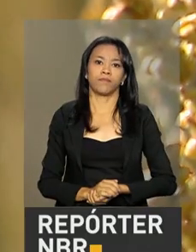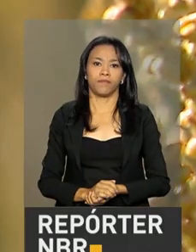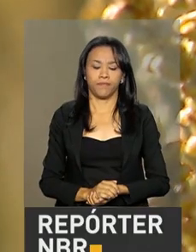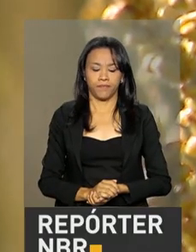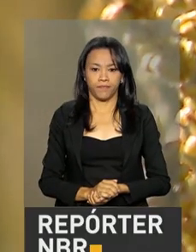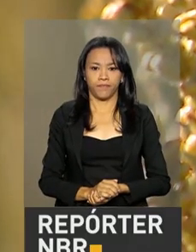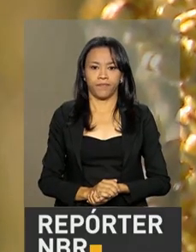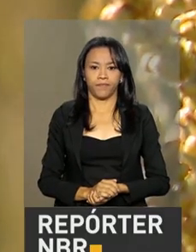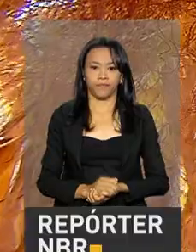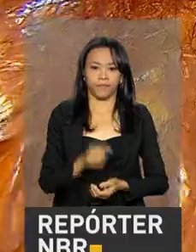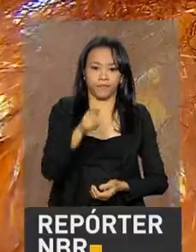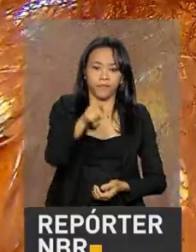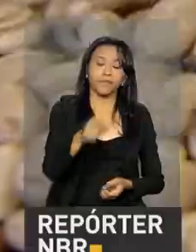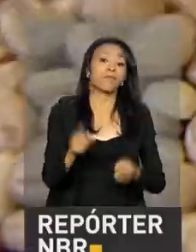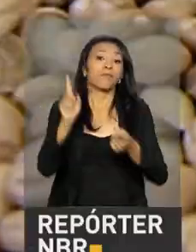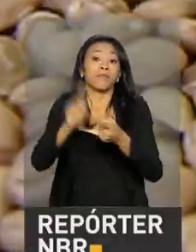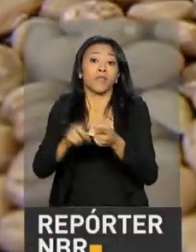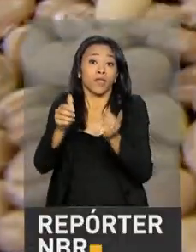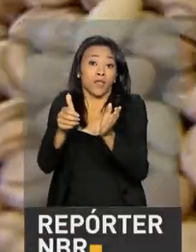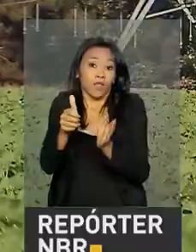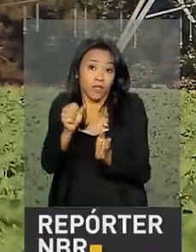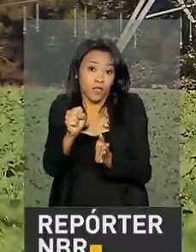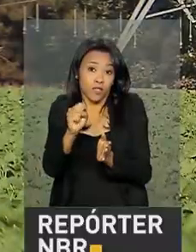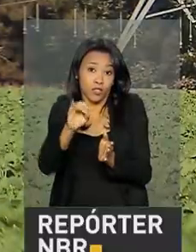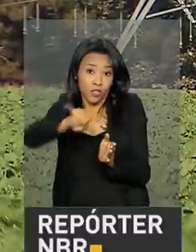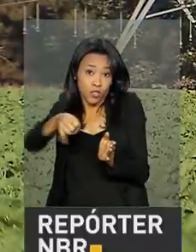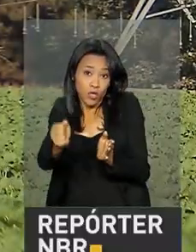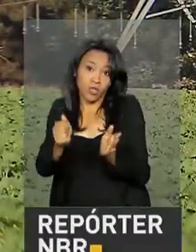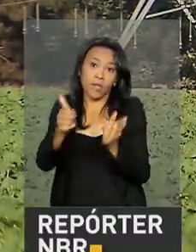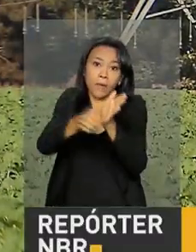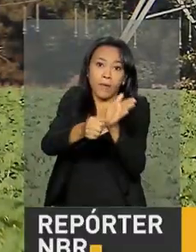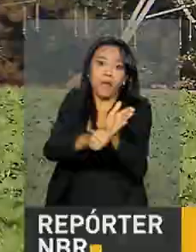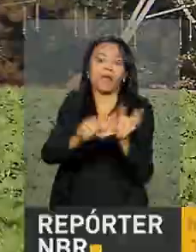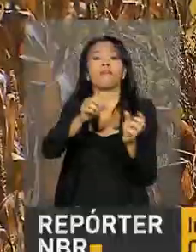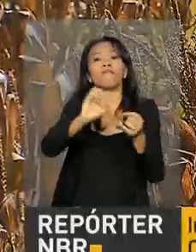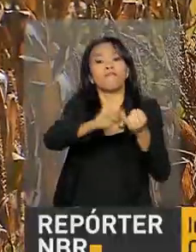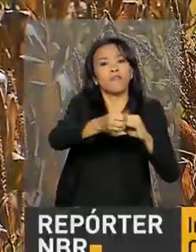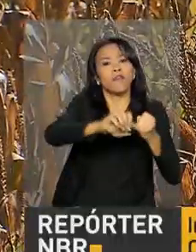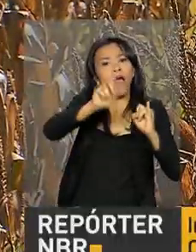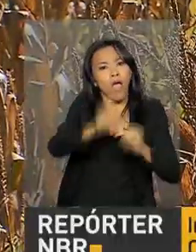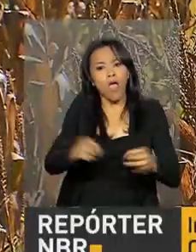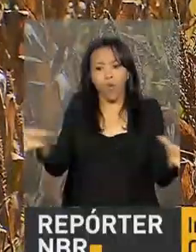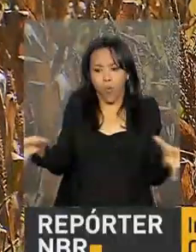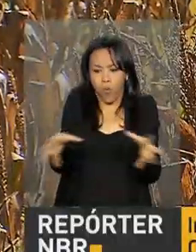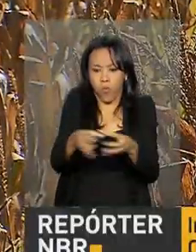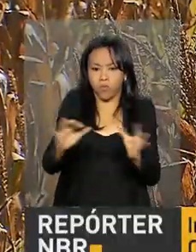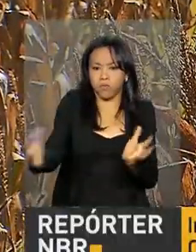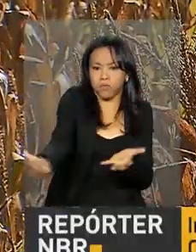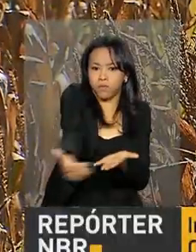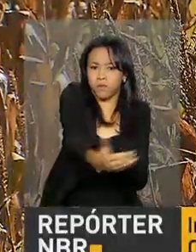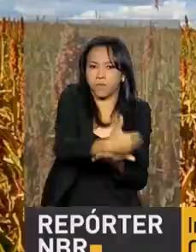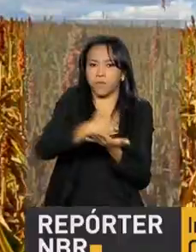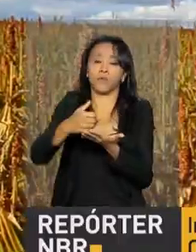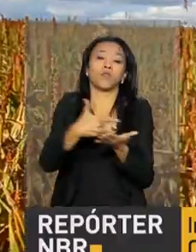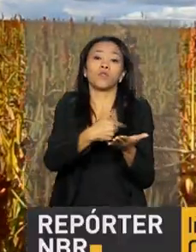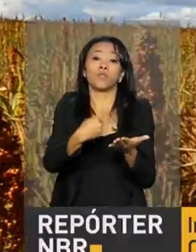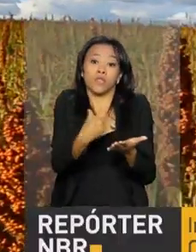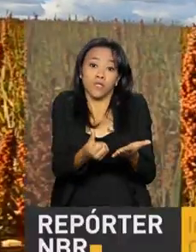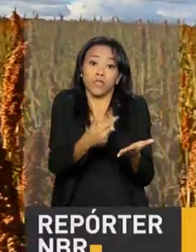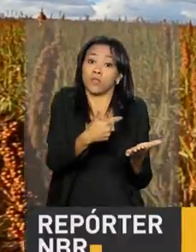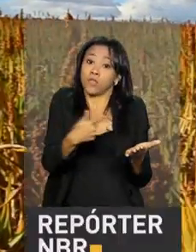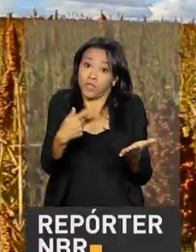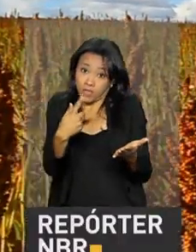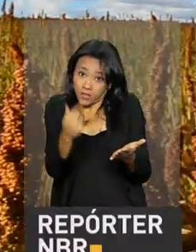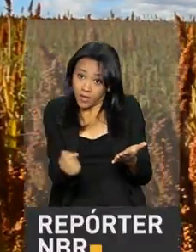economia soja milho e feijão estes são os destaques da sufra 2016-2017 que deve